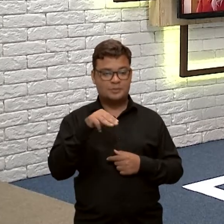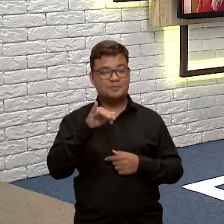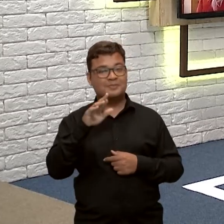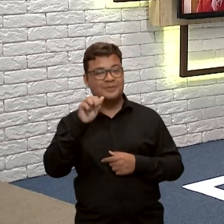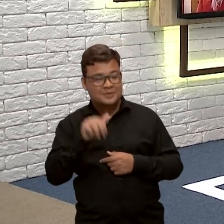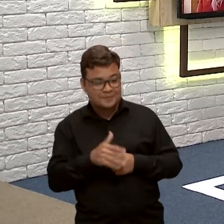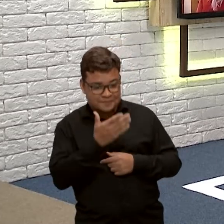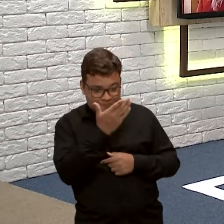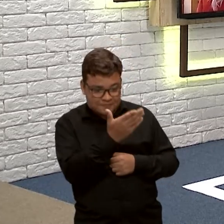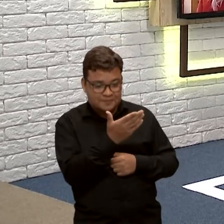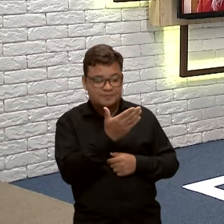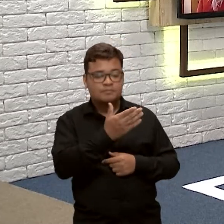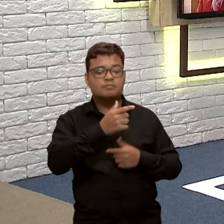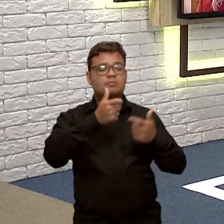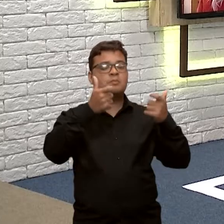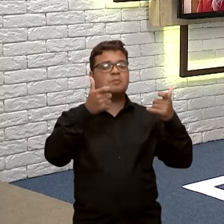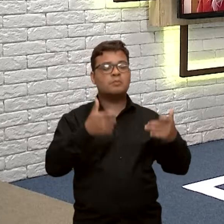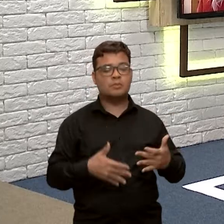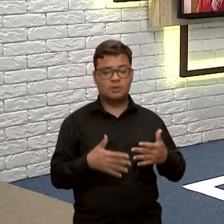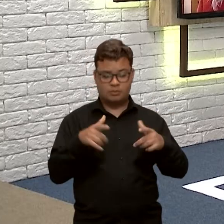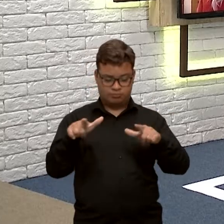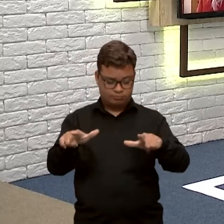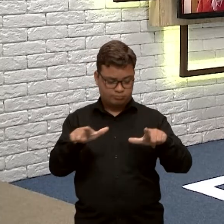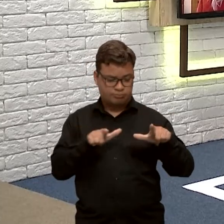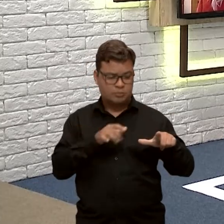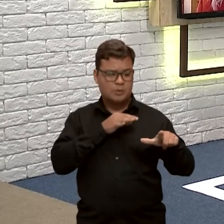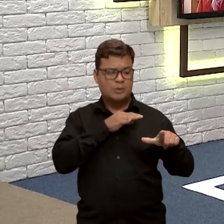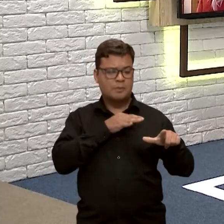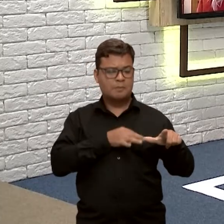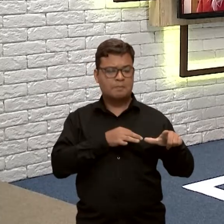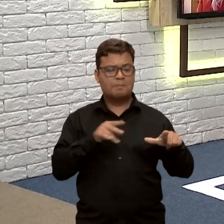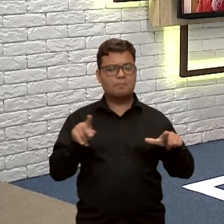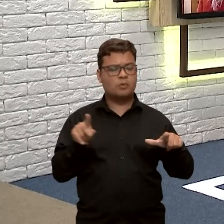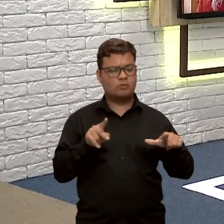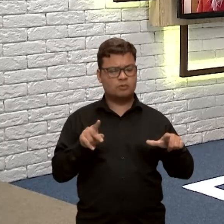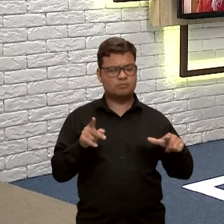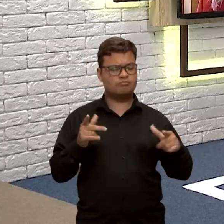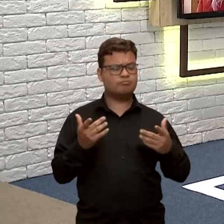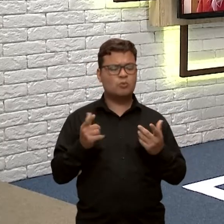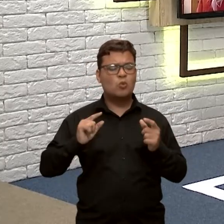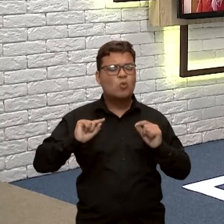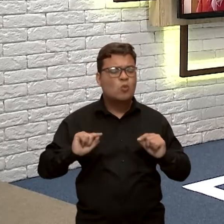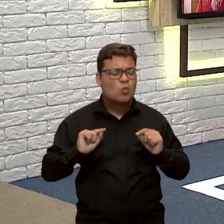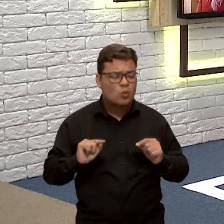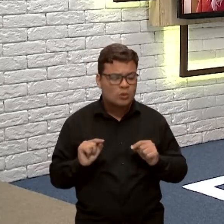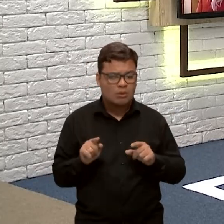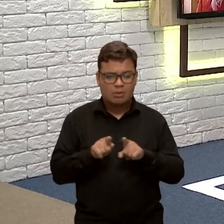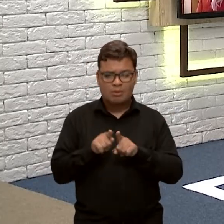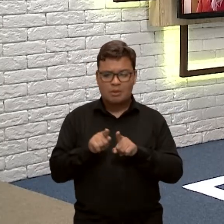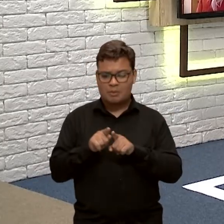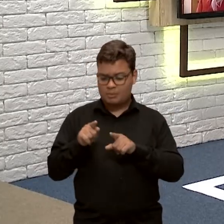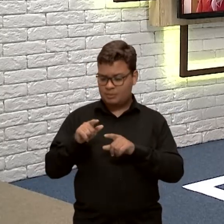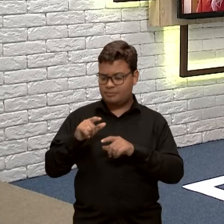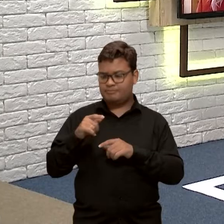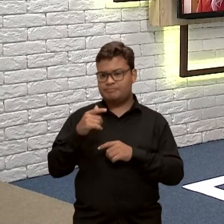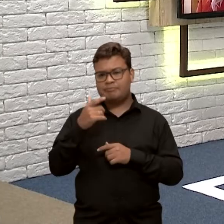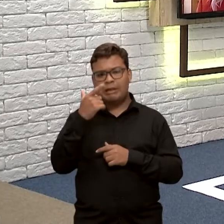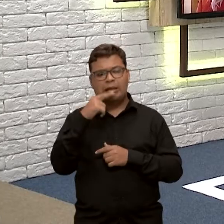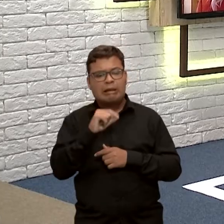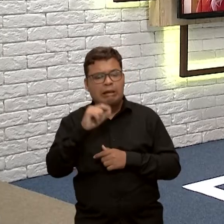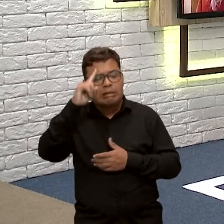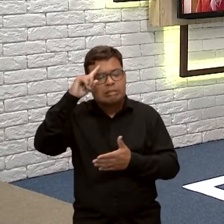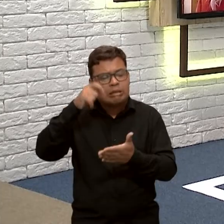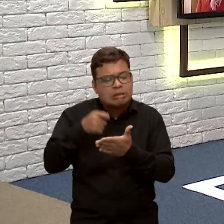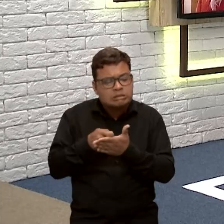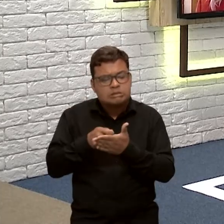explica pra gente o que é esse título, professor emérito. E quem decide qual docente que vai